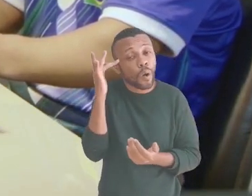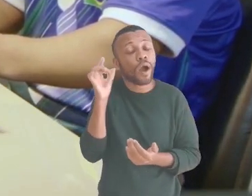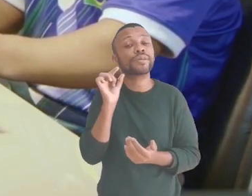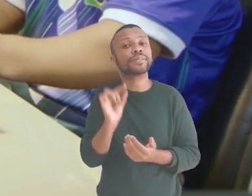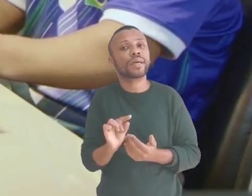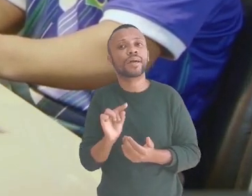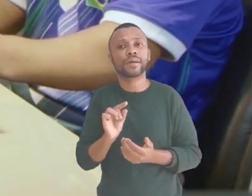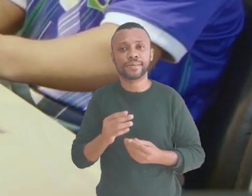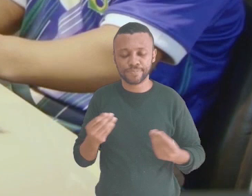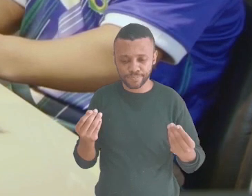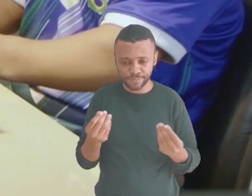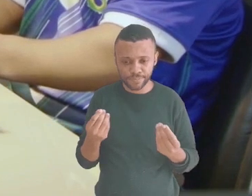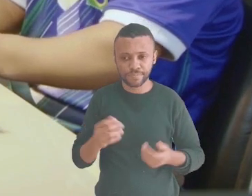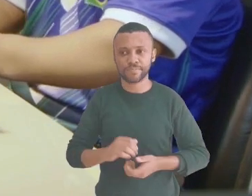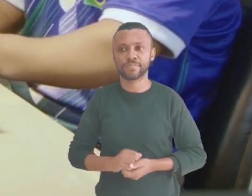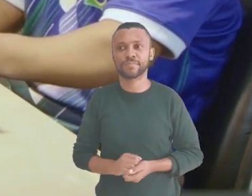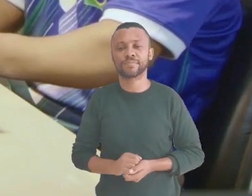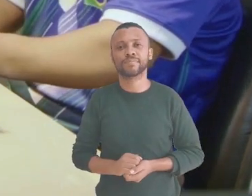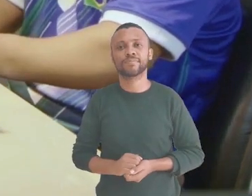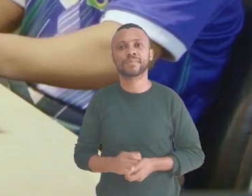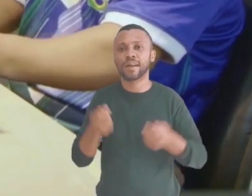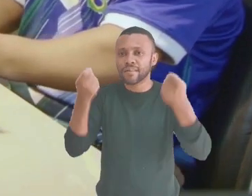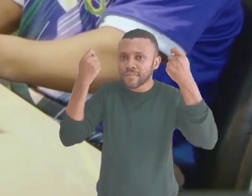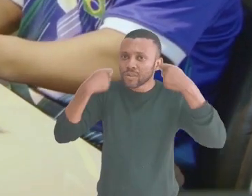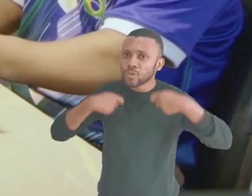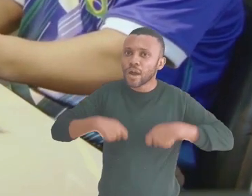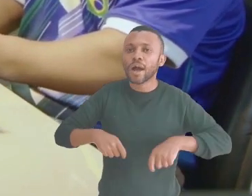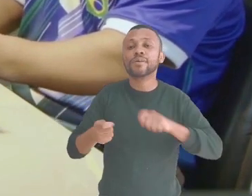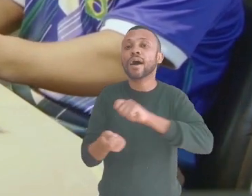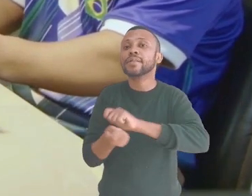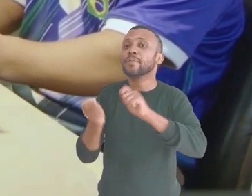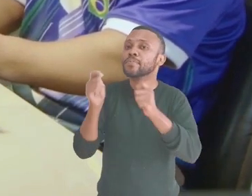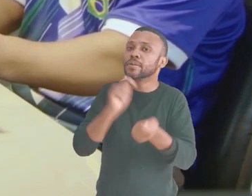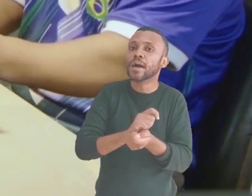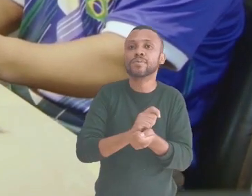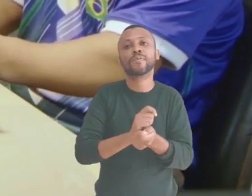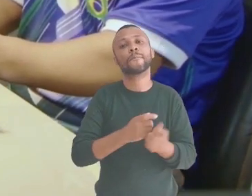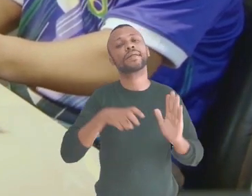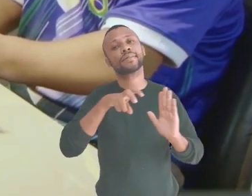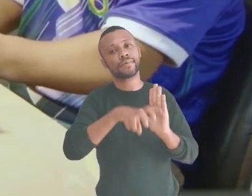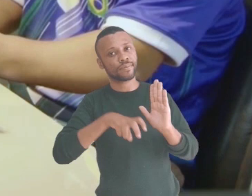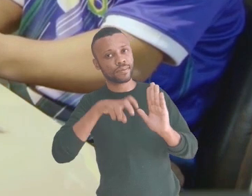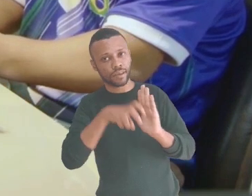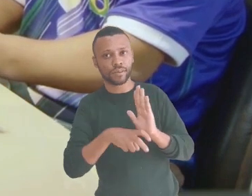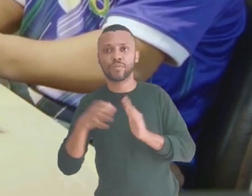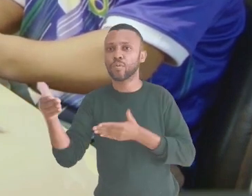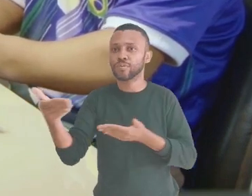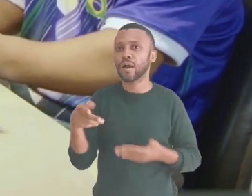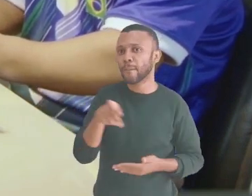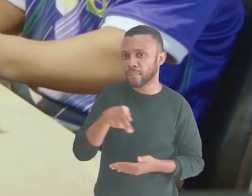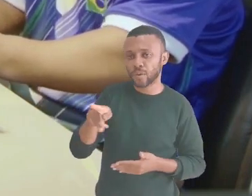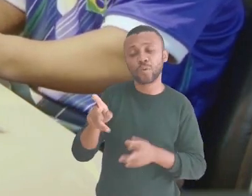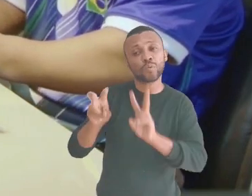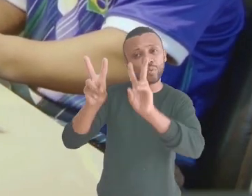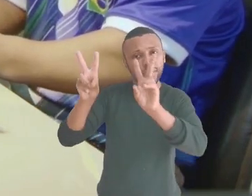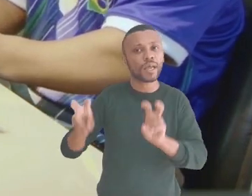é vestuário adaptado para pessoa com deficiência. Vestuário adaptado para pessoa com deficiência será a pauta do